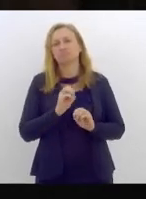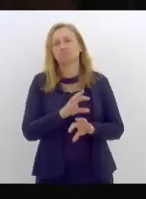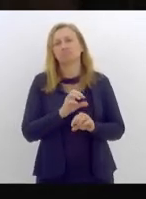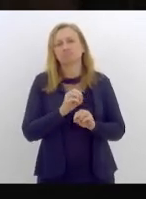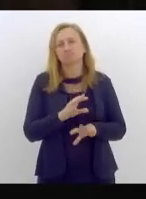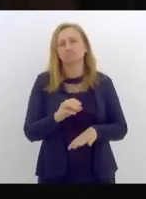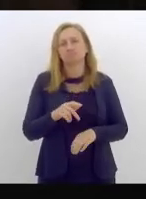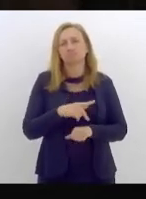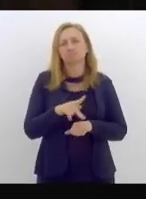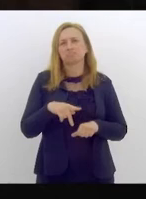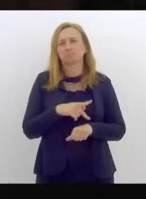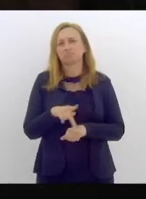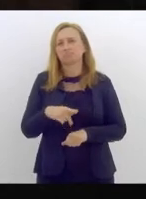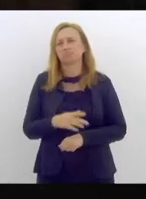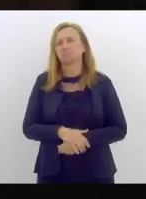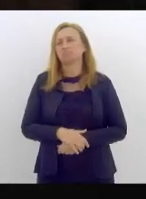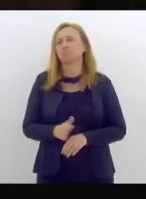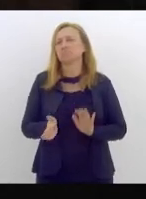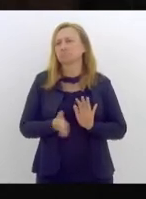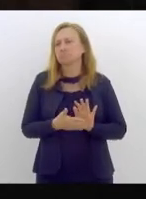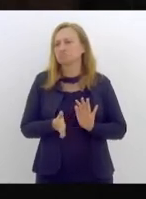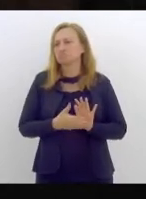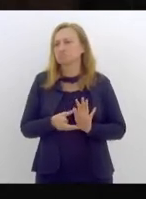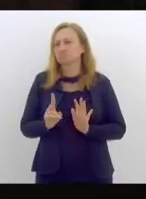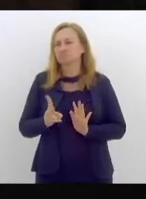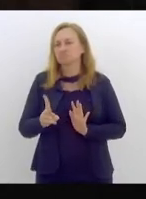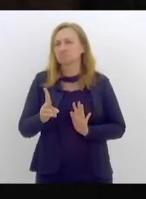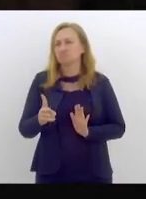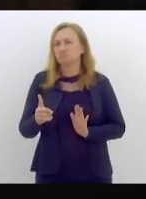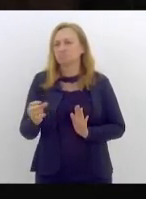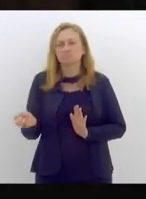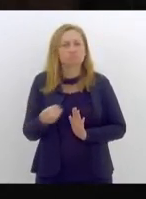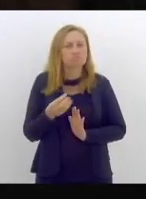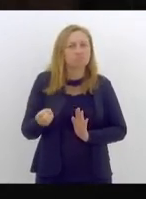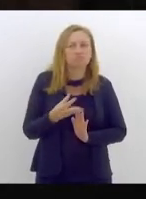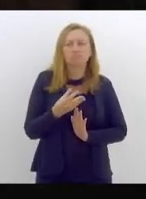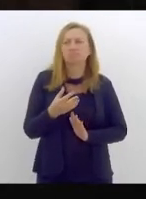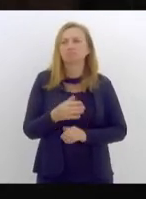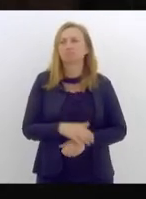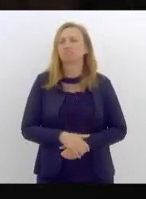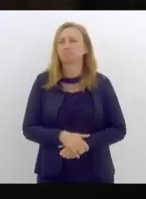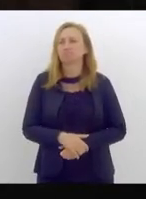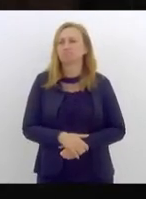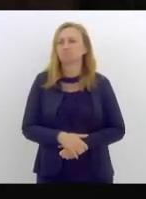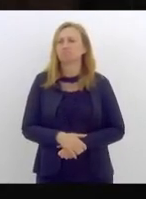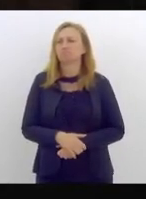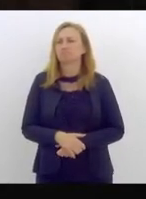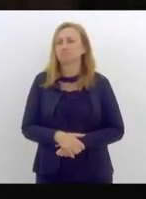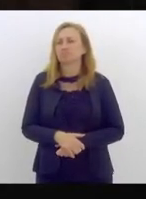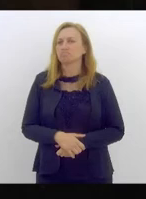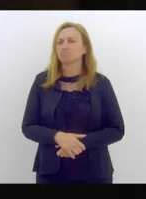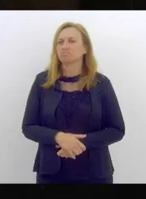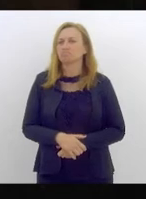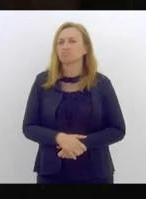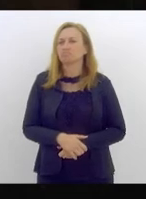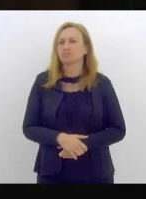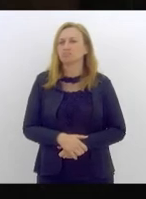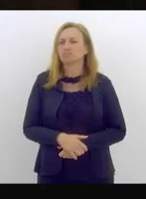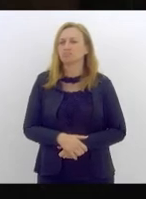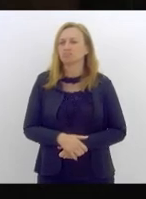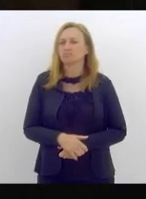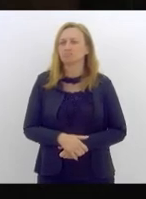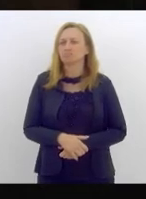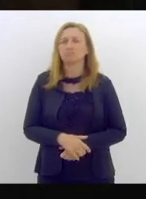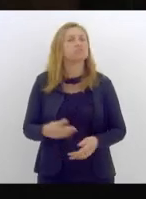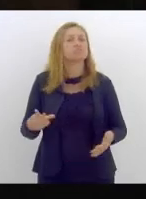no nosso país com proposta sempre inovadoras com proposta sempre inovadoras porque